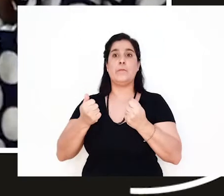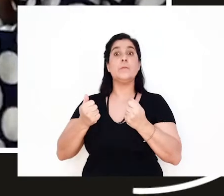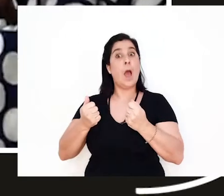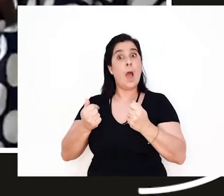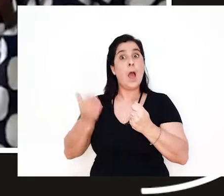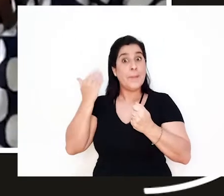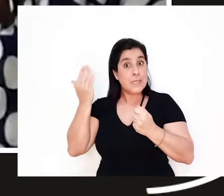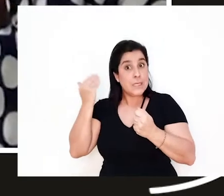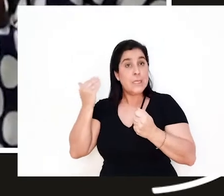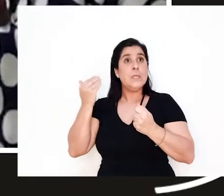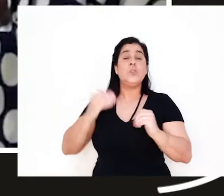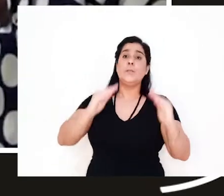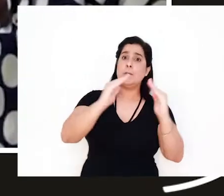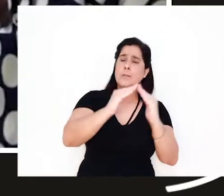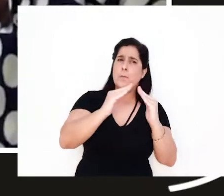ilha.